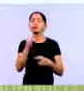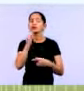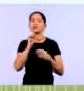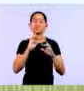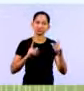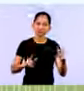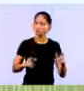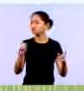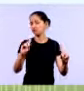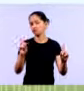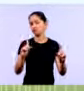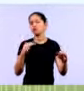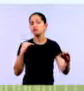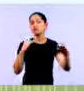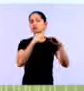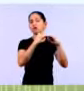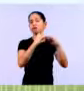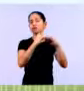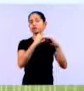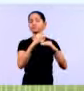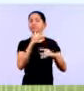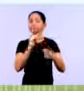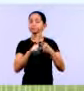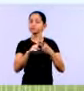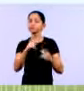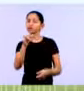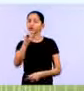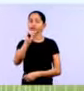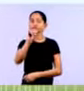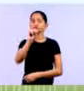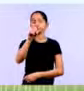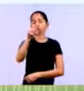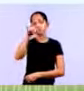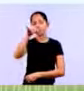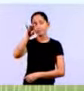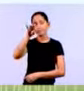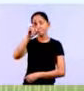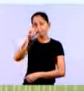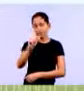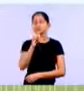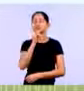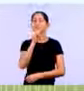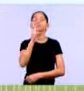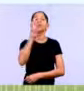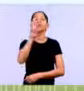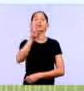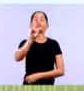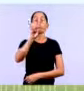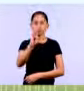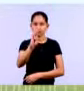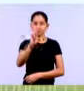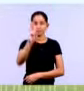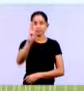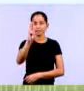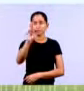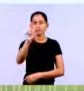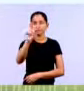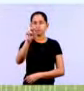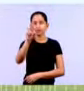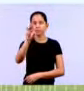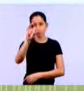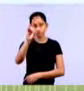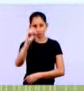diferenciado para ele. O princípio da isonomia, né, inclusive citando o Rui Barbosa, tratar